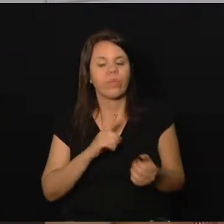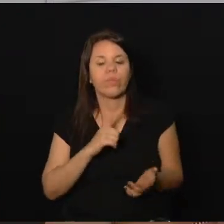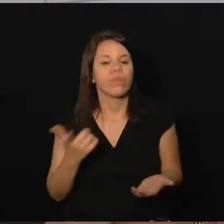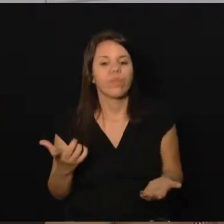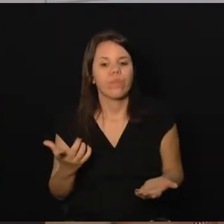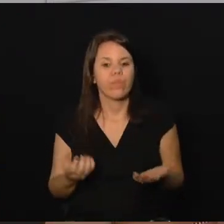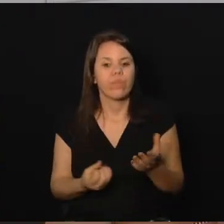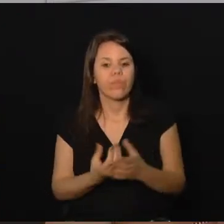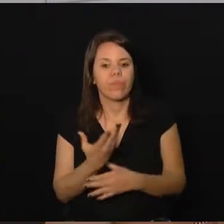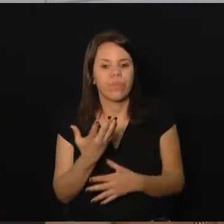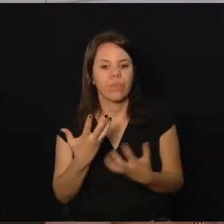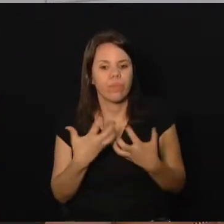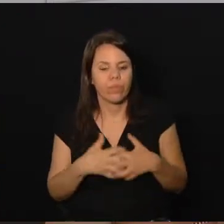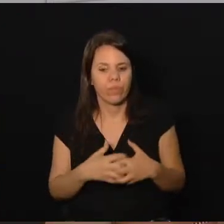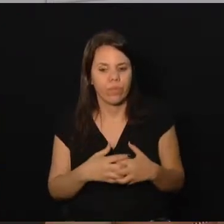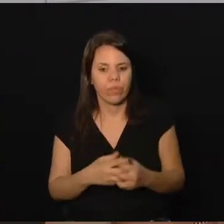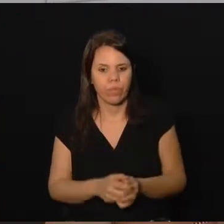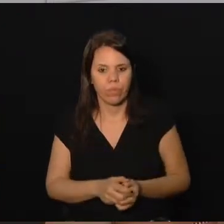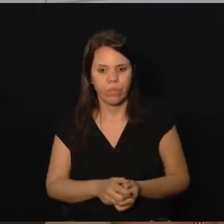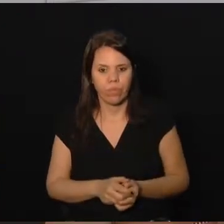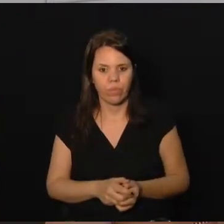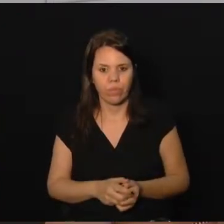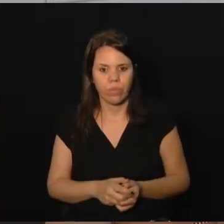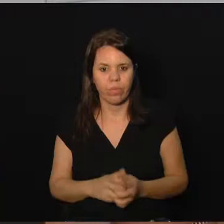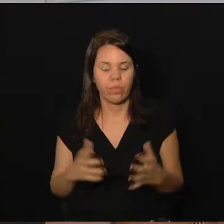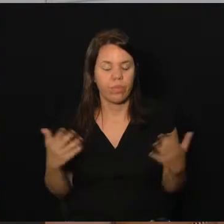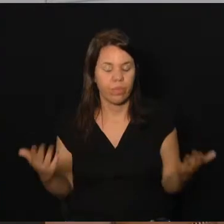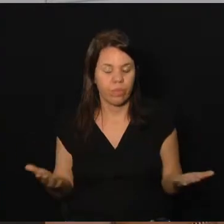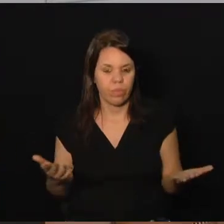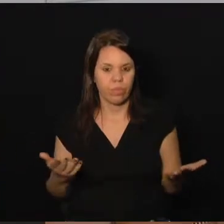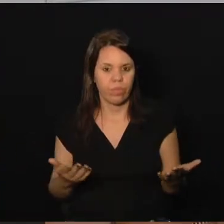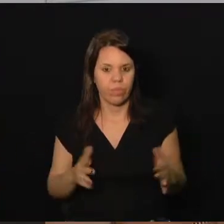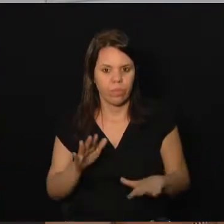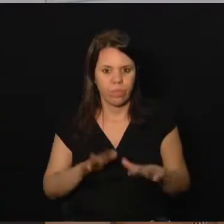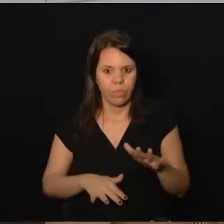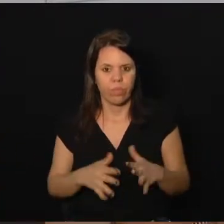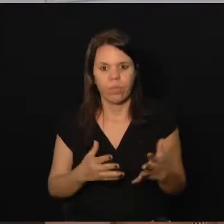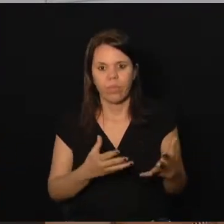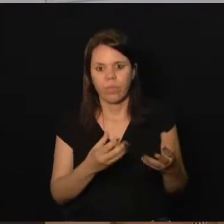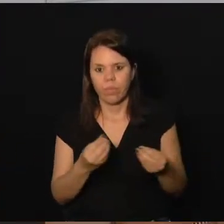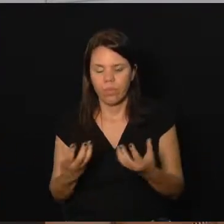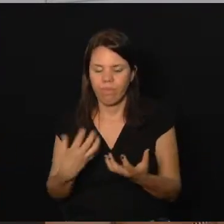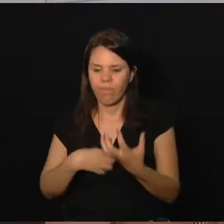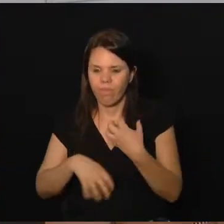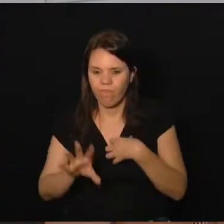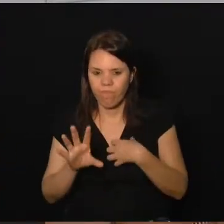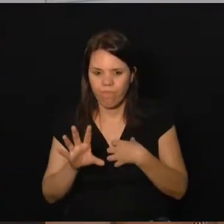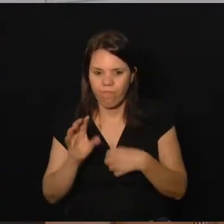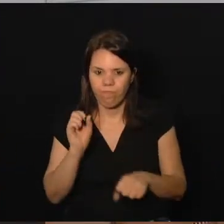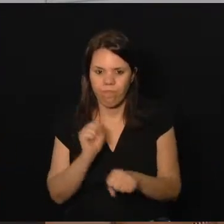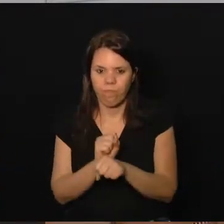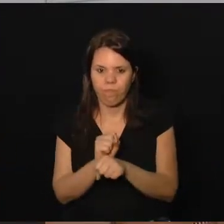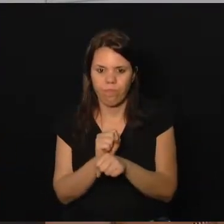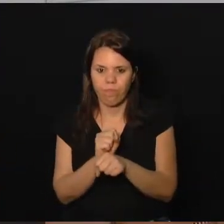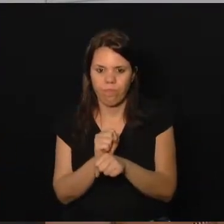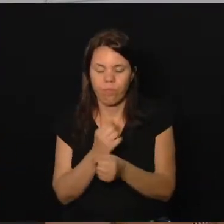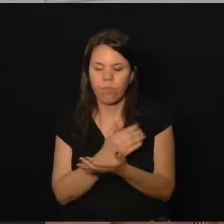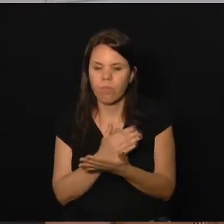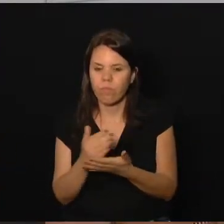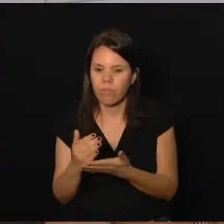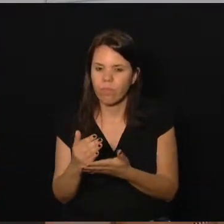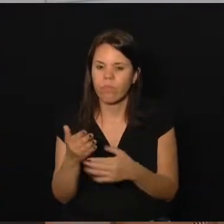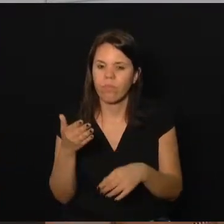efeito? Né? Então, muitas vezes, através desses sentimentos que paralisam, começa a entrar